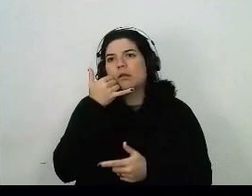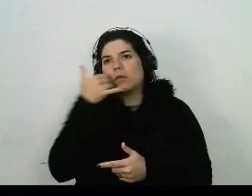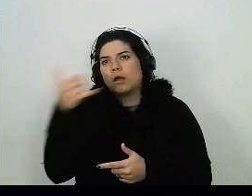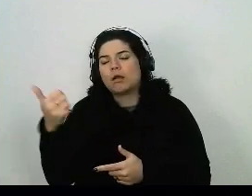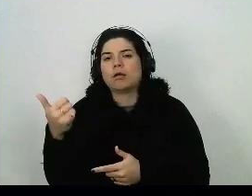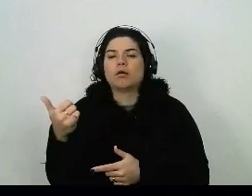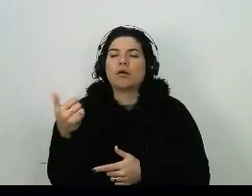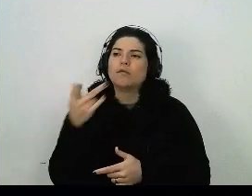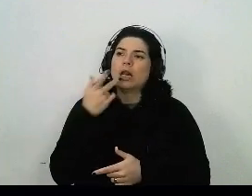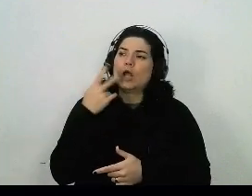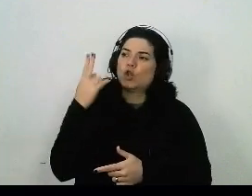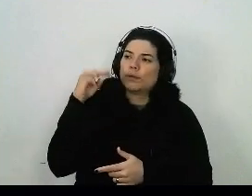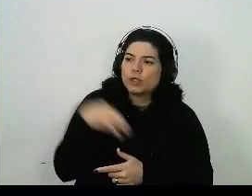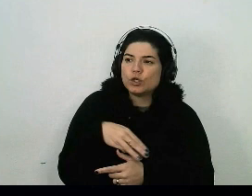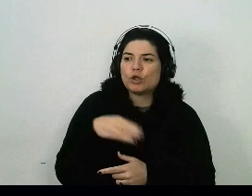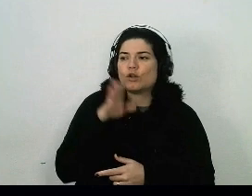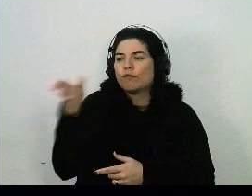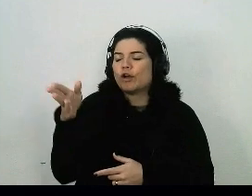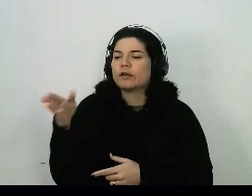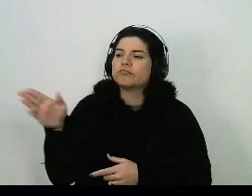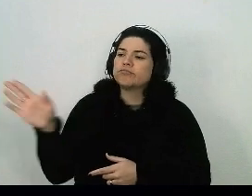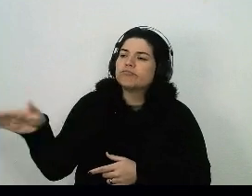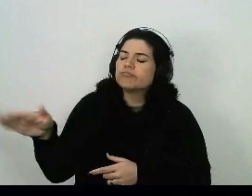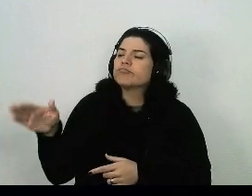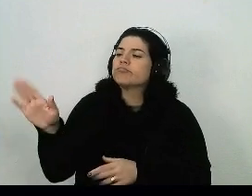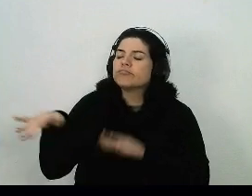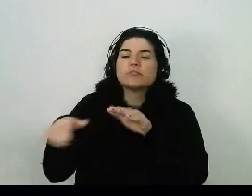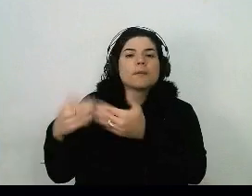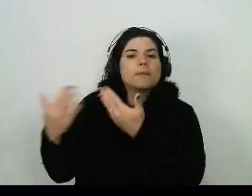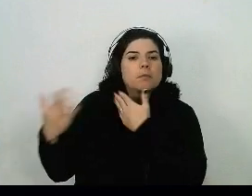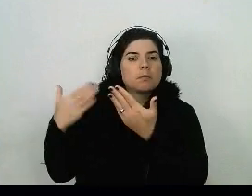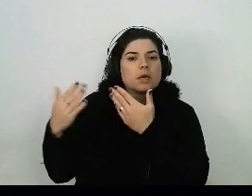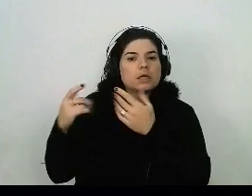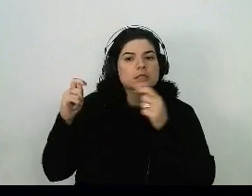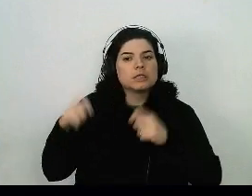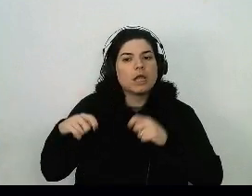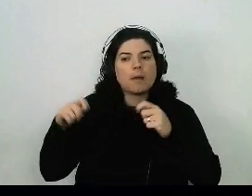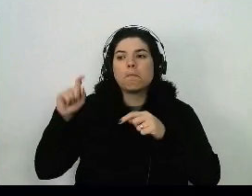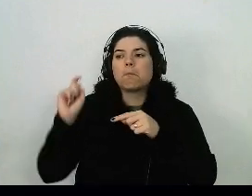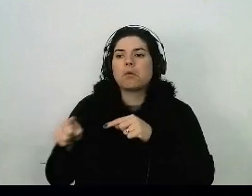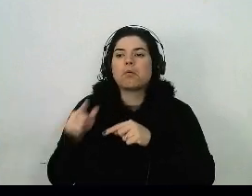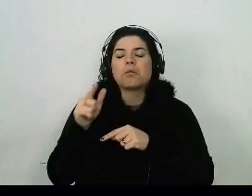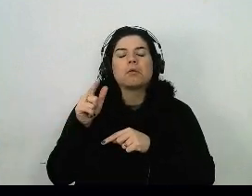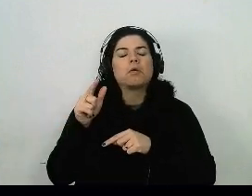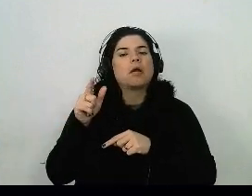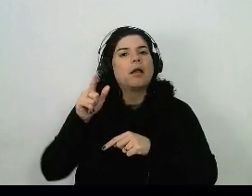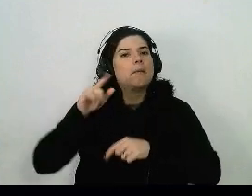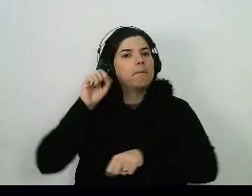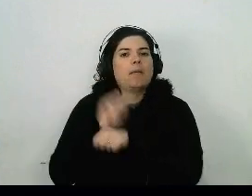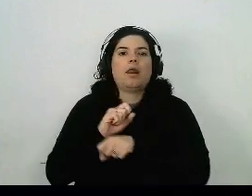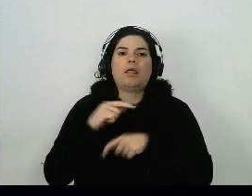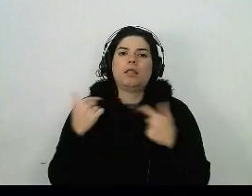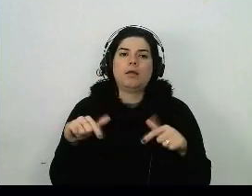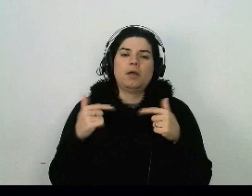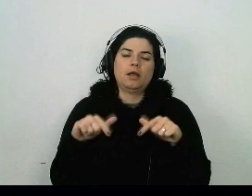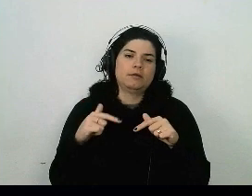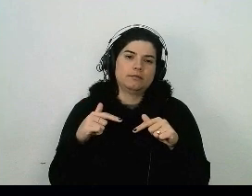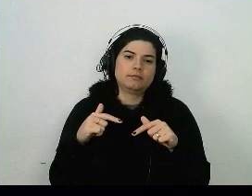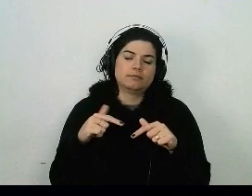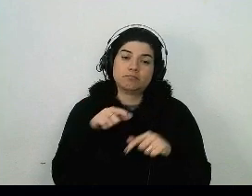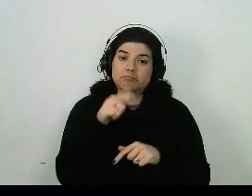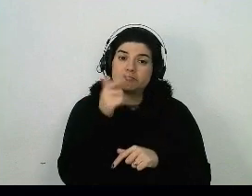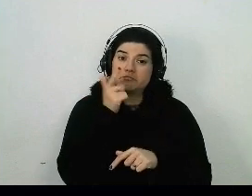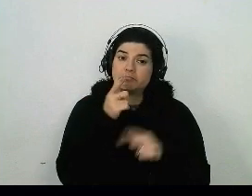minutinhos alguém foi na mesa bateu no ombro daquela pessoa pessoa pudesse apertar um botão e falar foi interrompido E aí você vai conseguir perceber